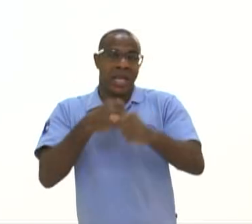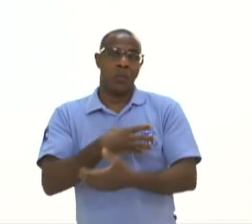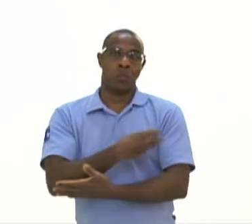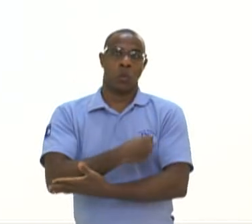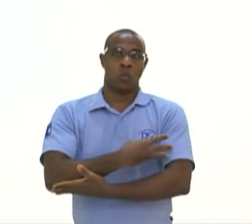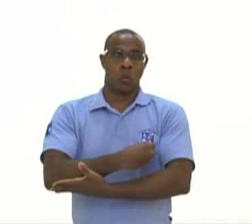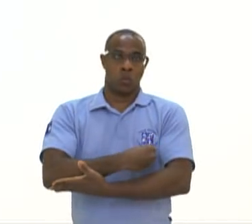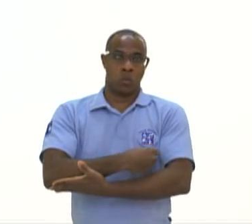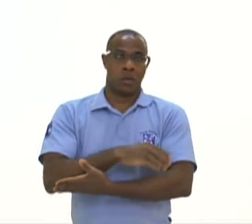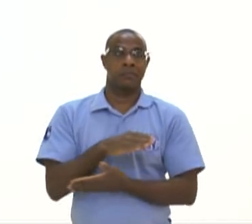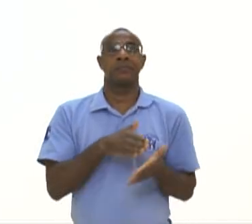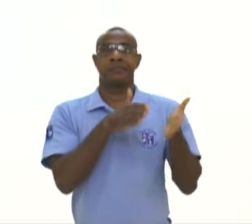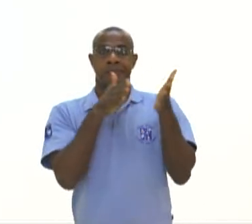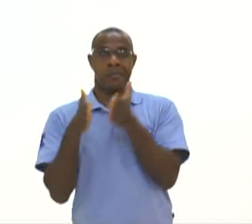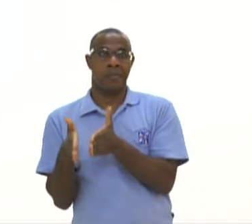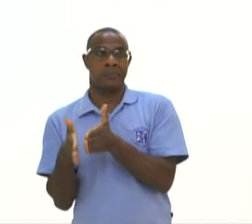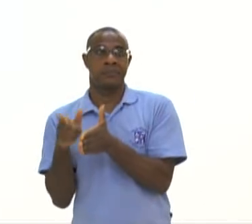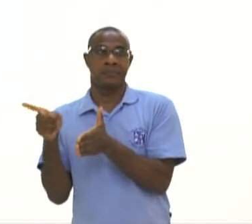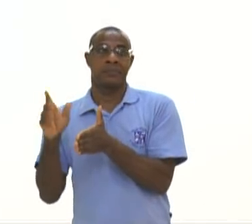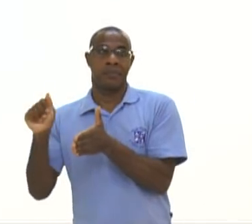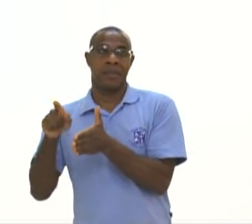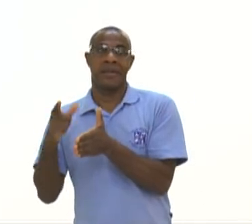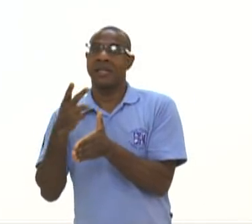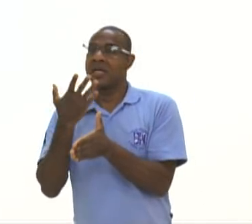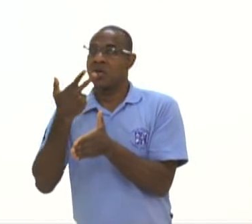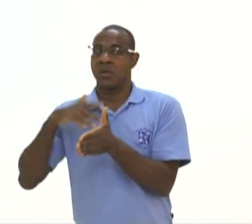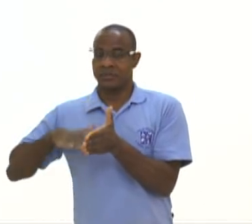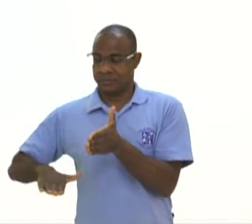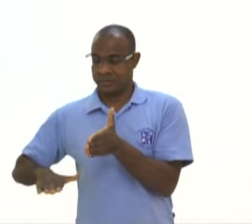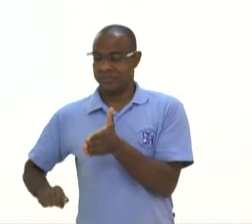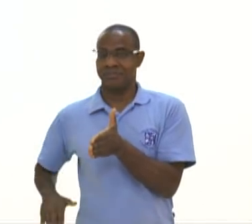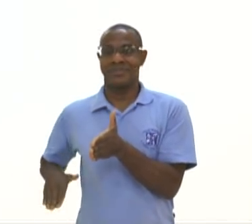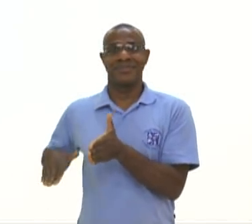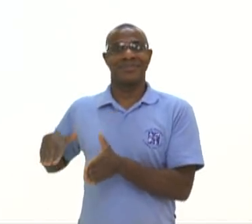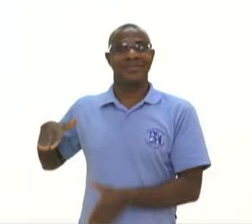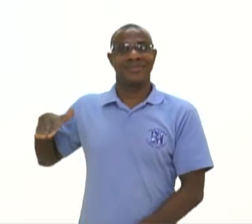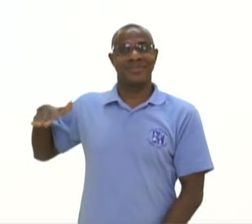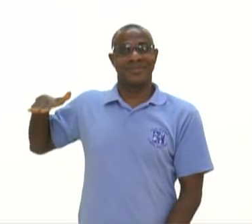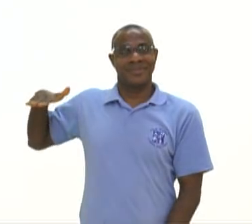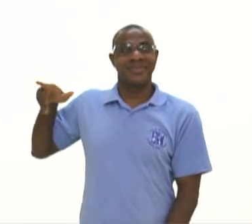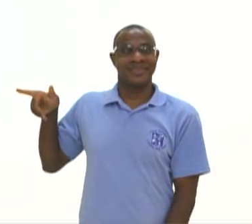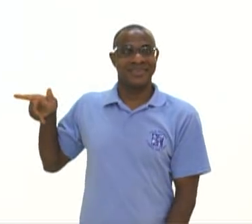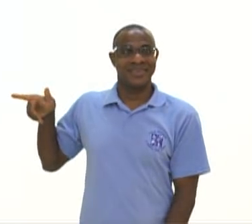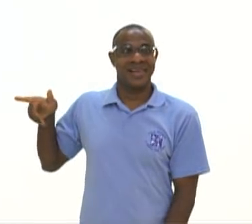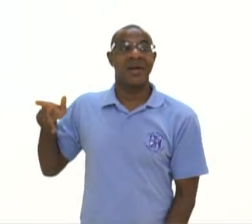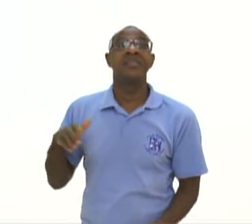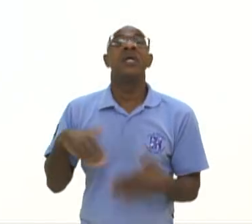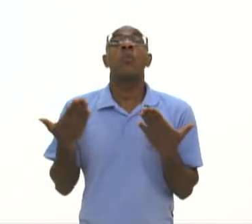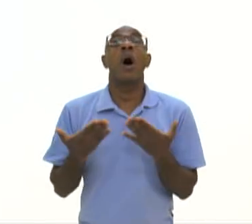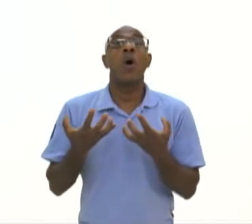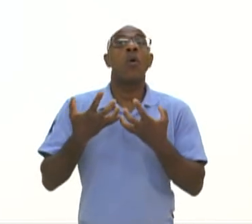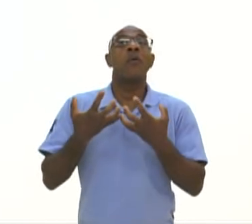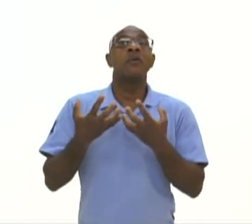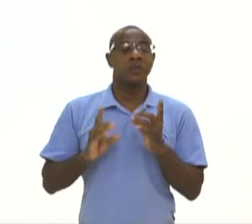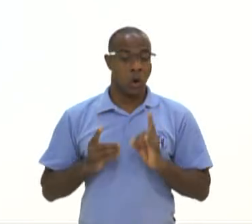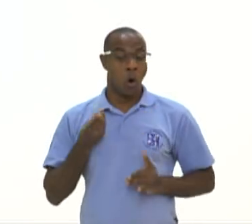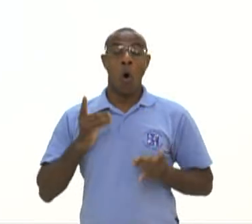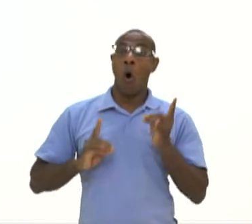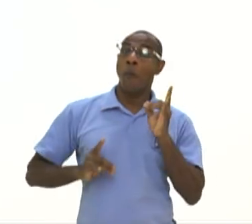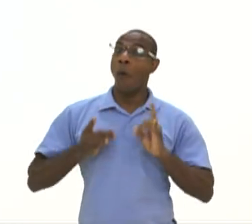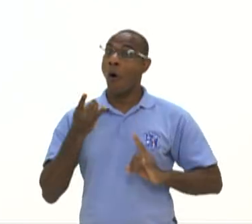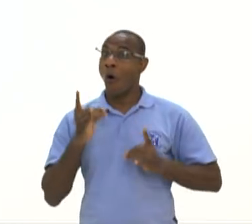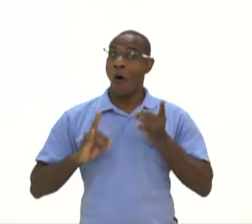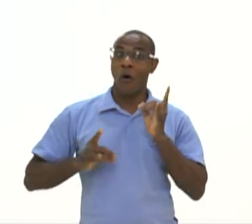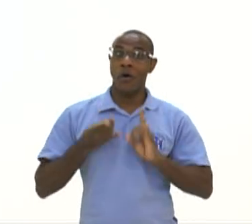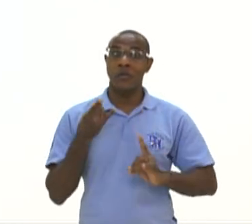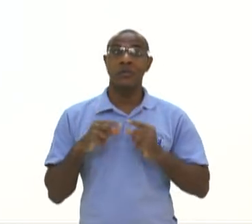bebê. E na letra B, nós temos uma criança em fase de crescimento. Então, quais são os hormônios que a gente viu até